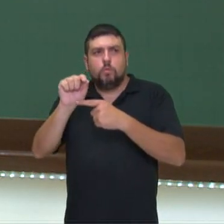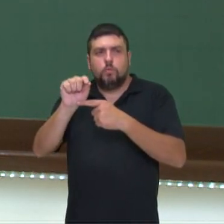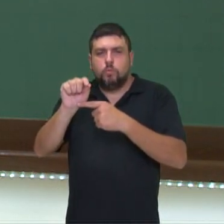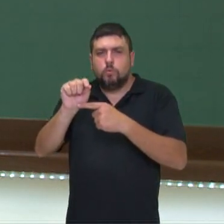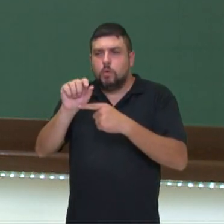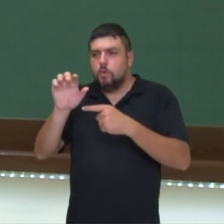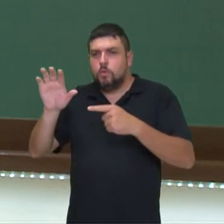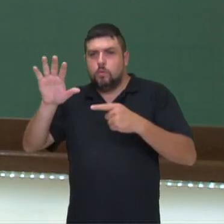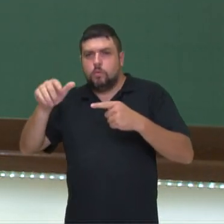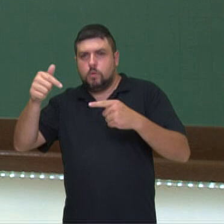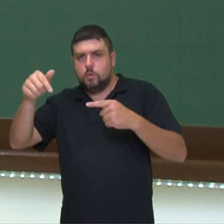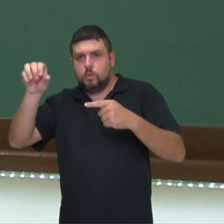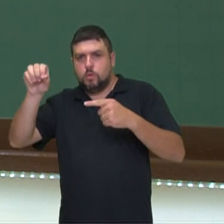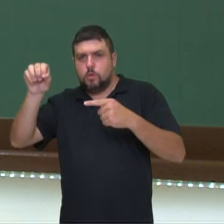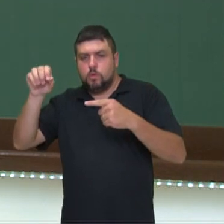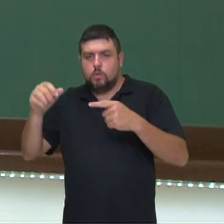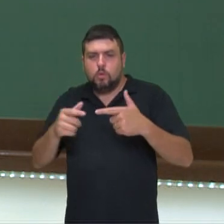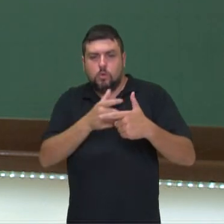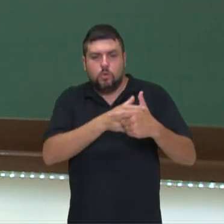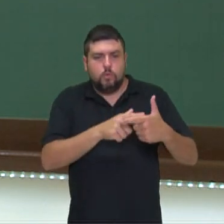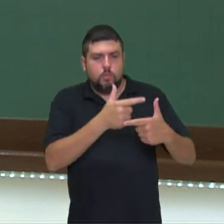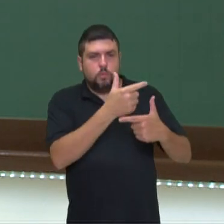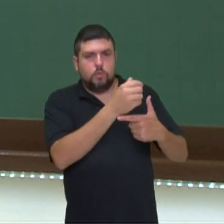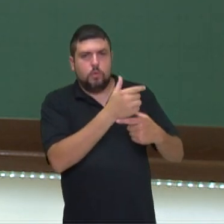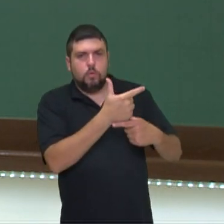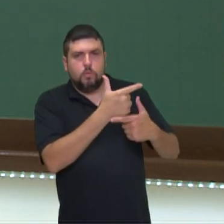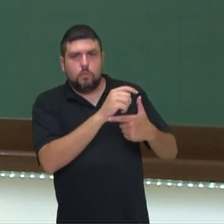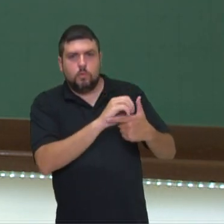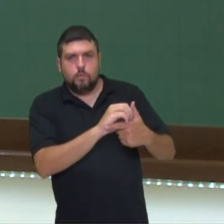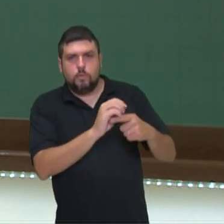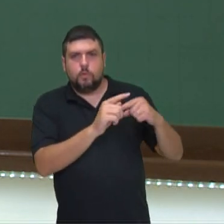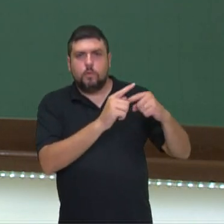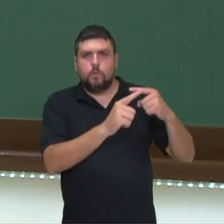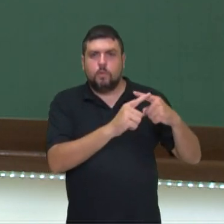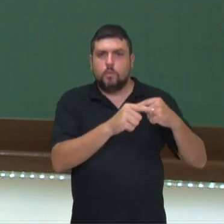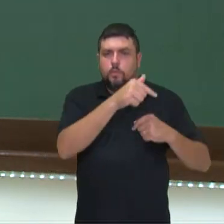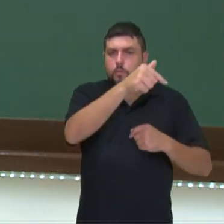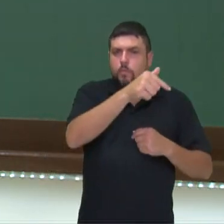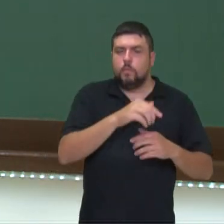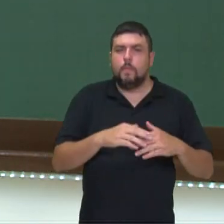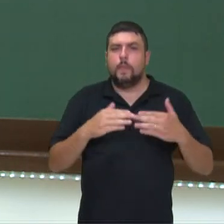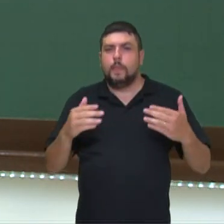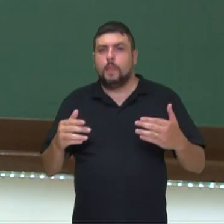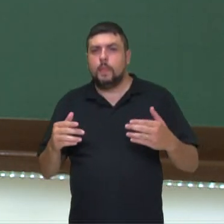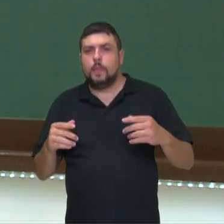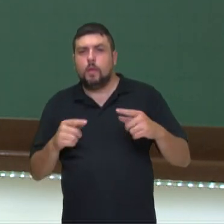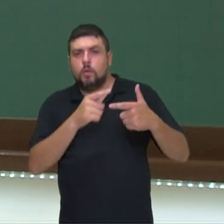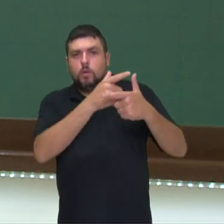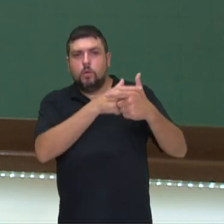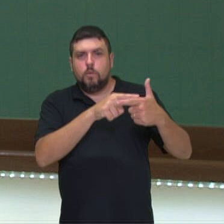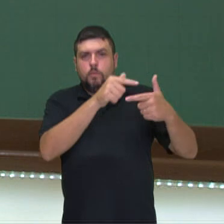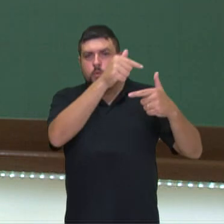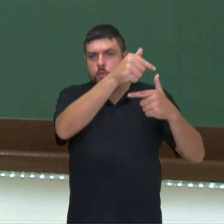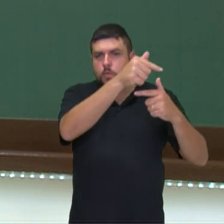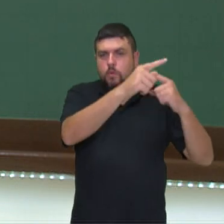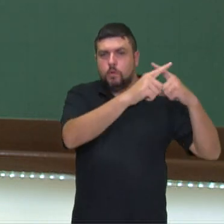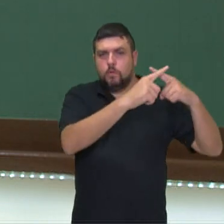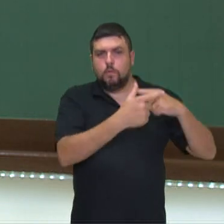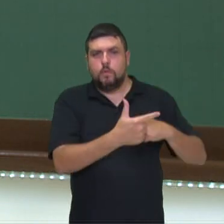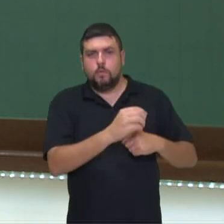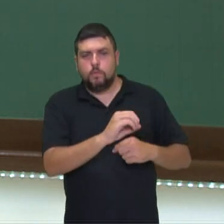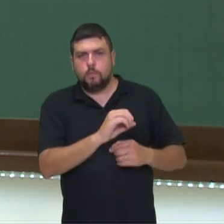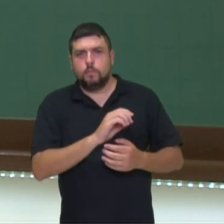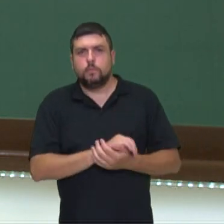multiplicado por 7. Então, para eu achar o total de volta, eu divido o resultado por 7 e multiplico por 20. Faço a